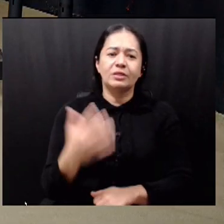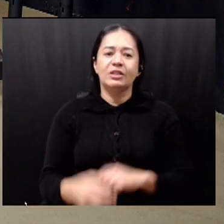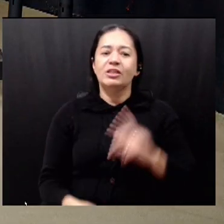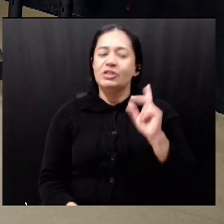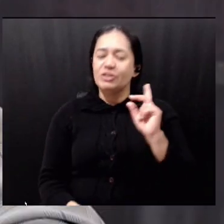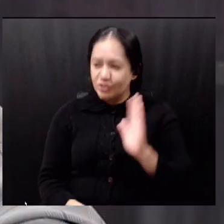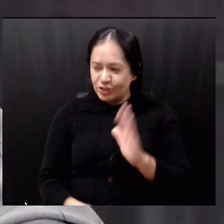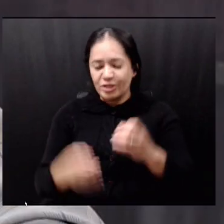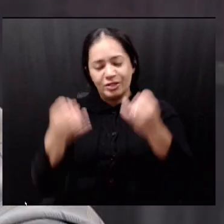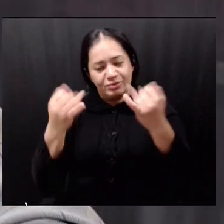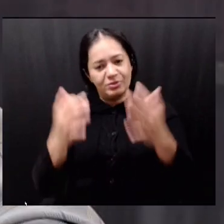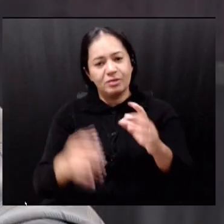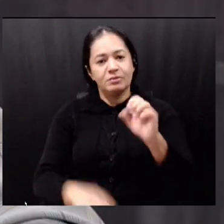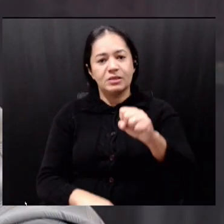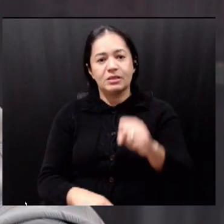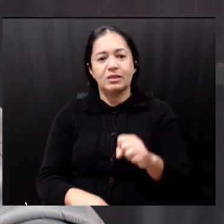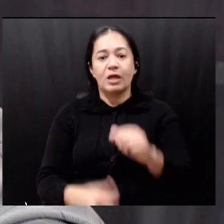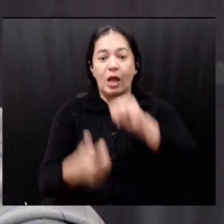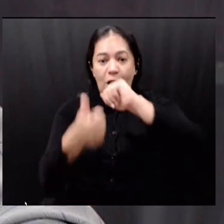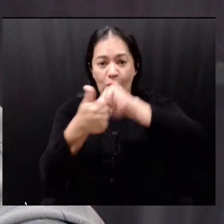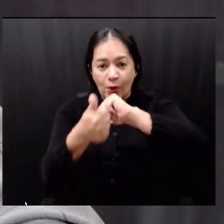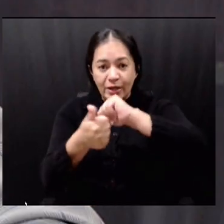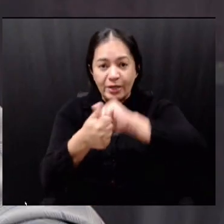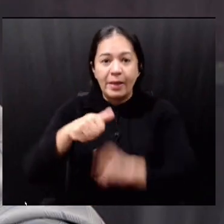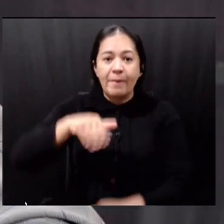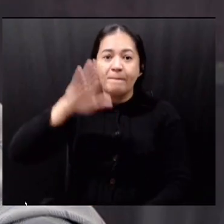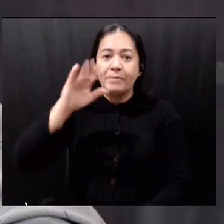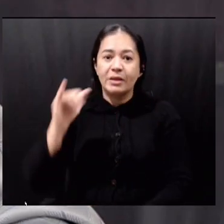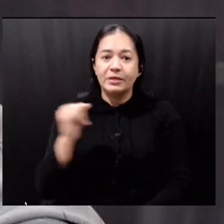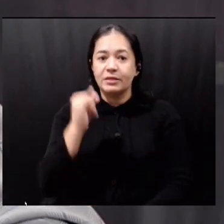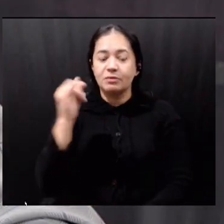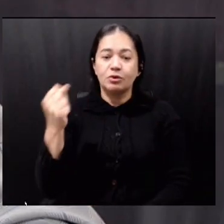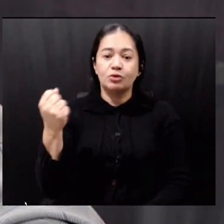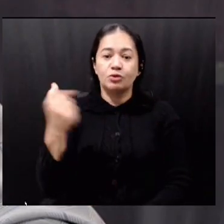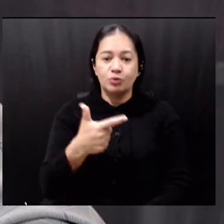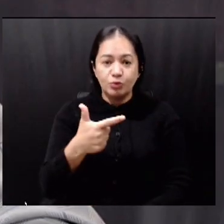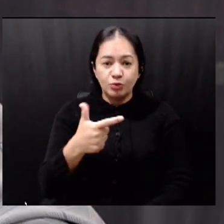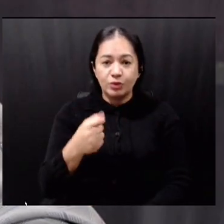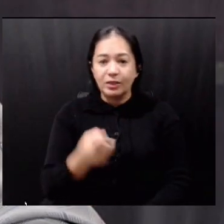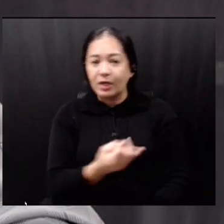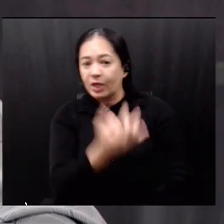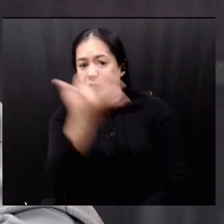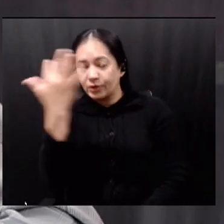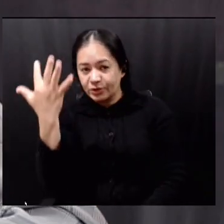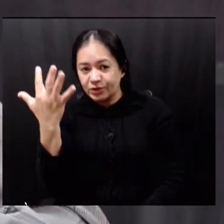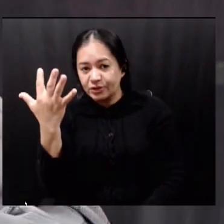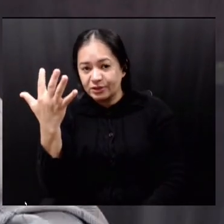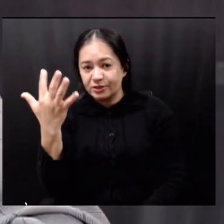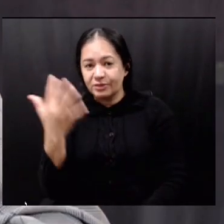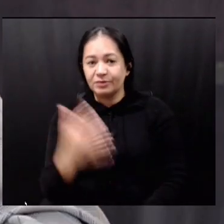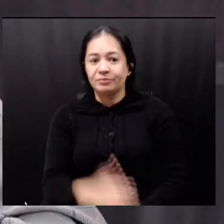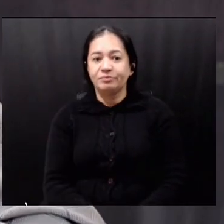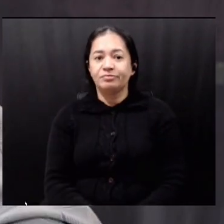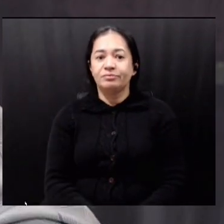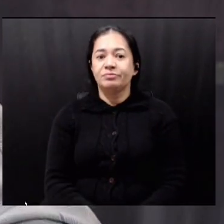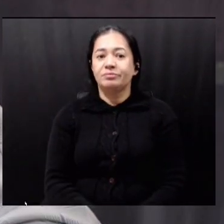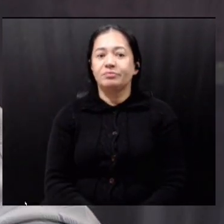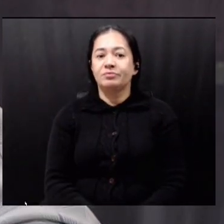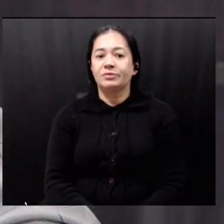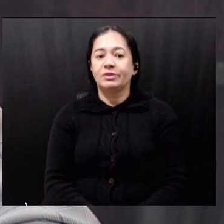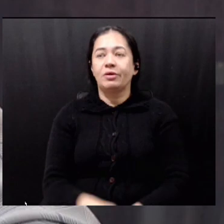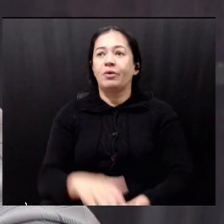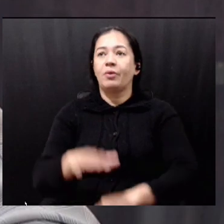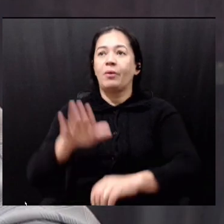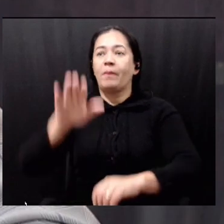realmente, assim, a qualidade ali daquele tempo, ela significa muito mais do que você disponibilizar ali uma tarde inteira, né, pro seu